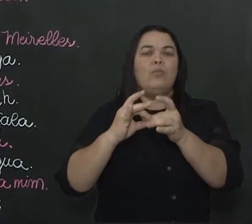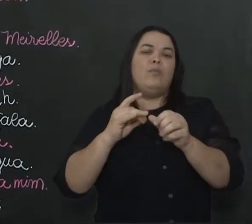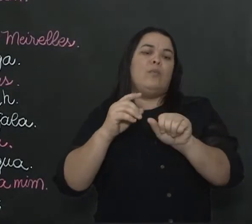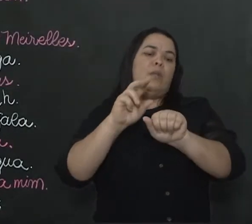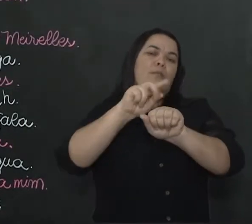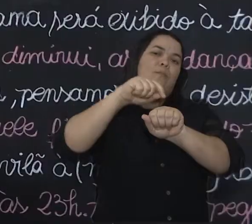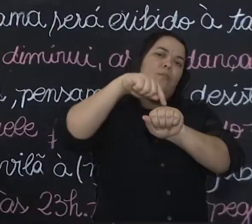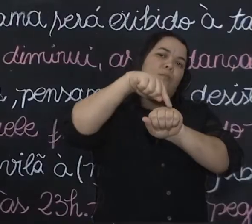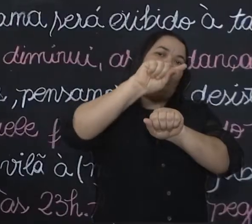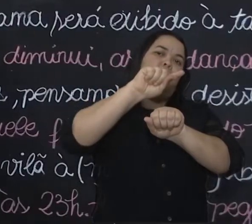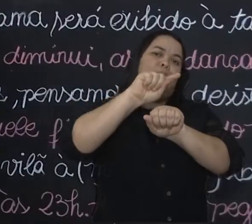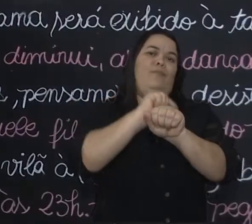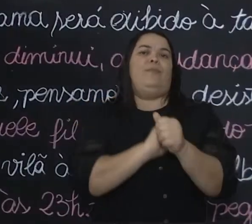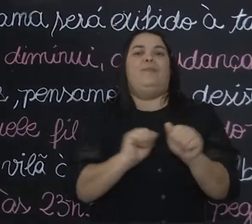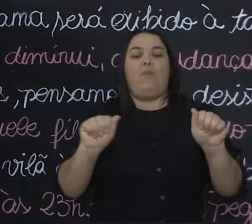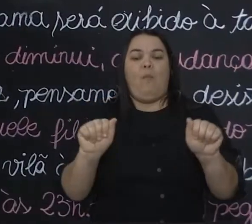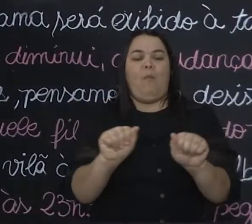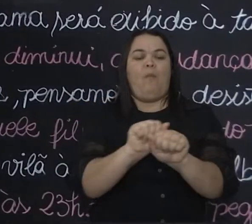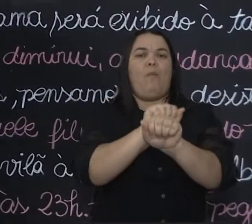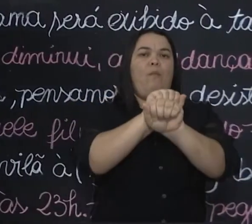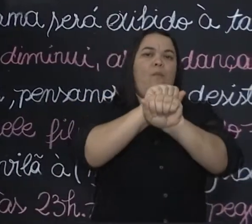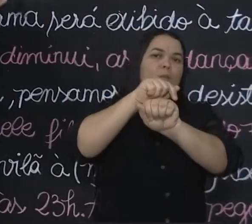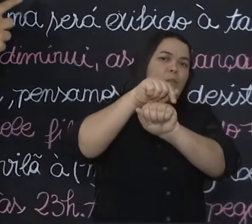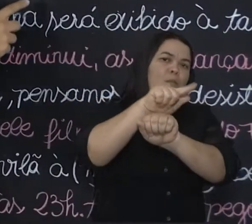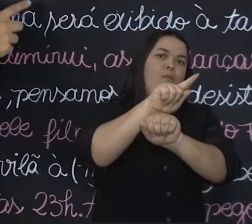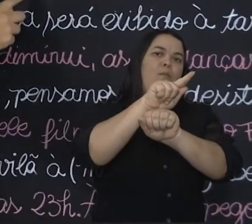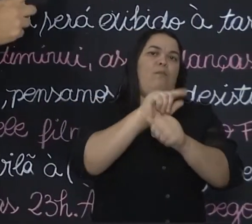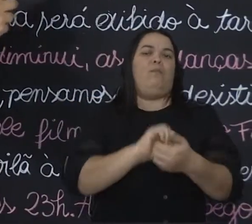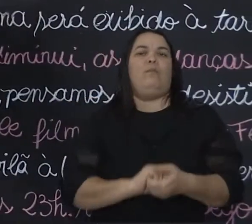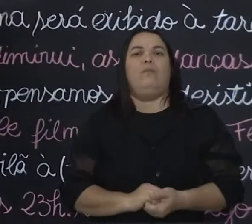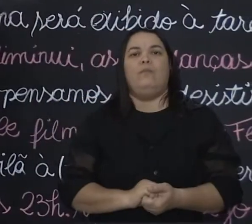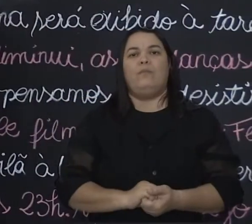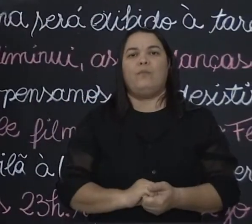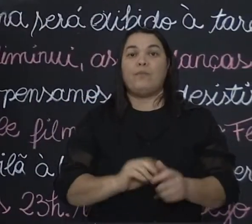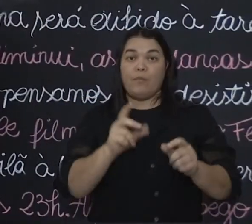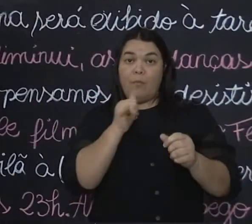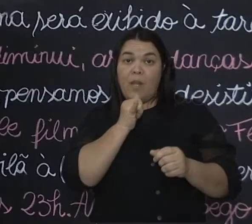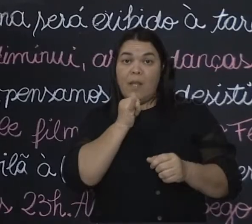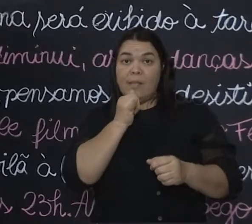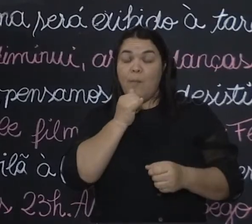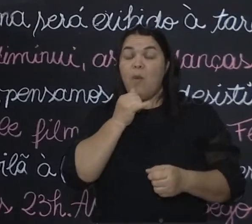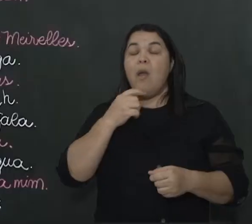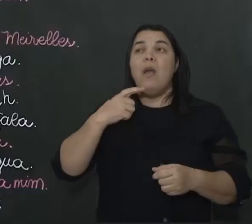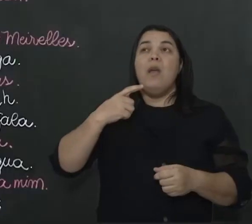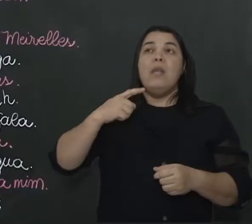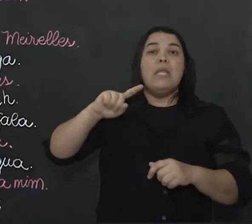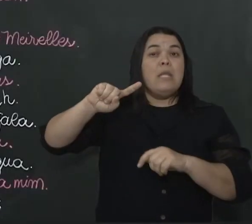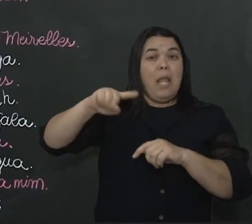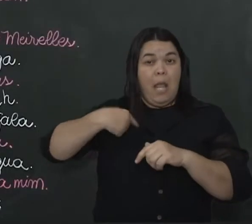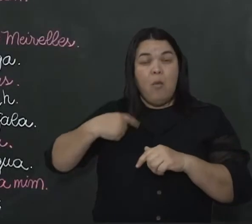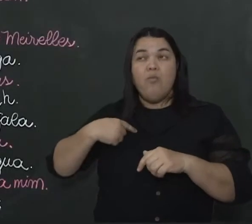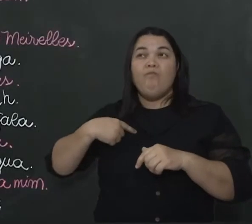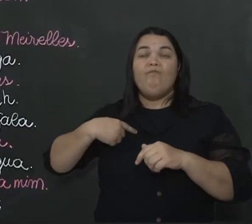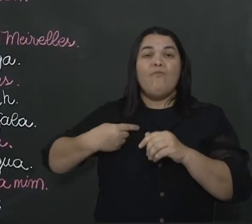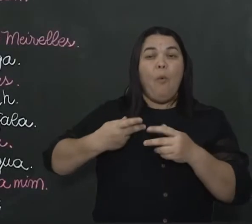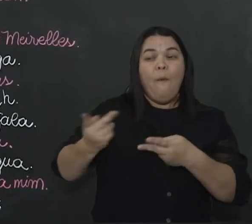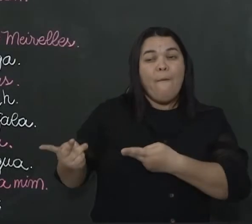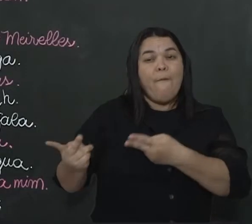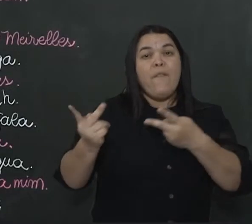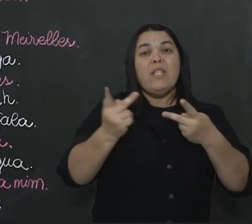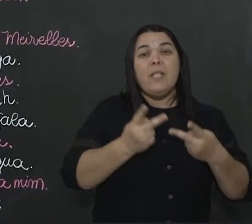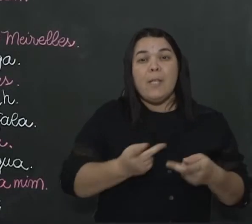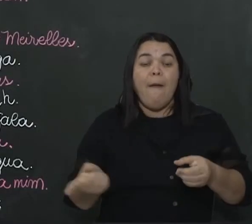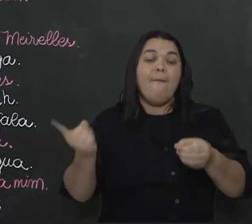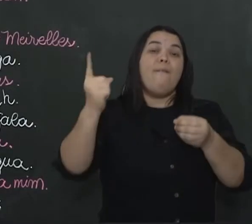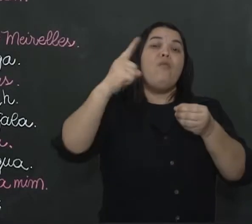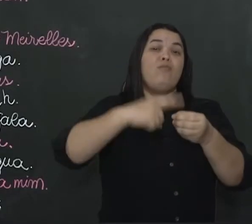dos dois As. Vamos ver agora um exemplo com o verbo voltar. Quando voltar à Bahia, vou visitar Itacaré. Significa que sempre eu vou